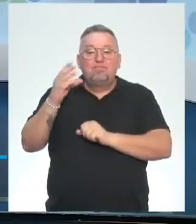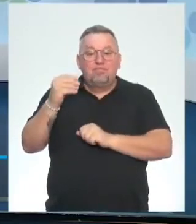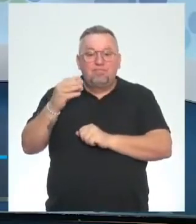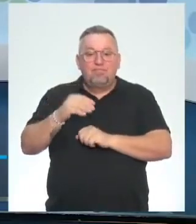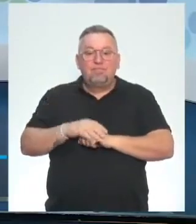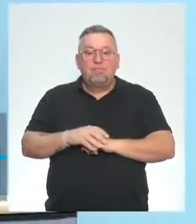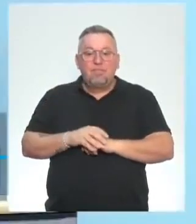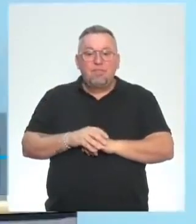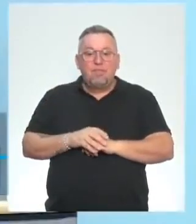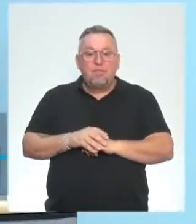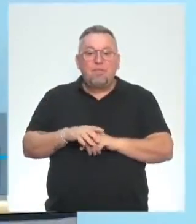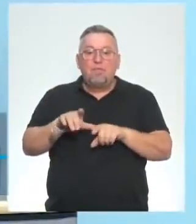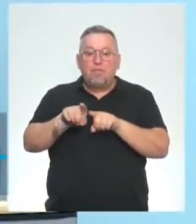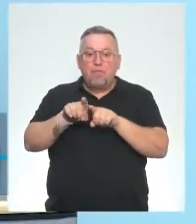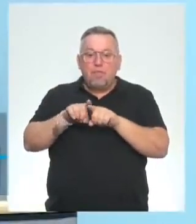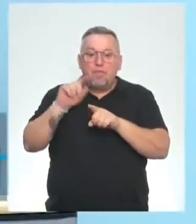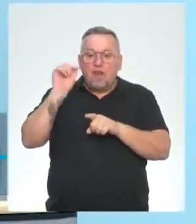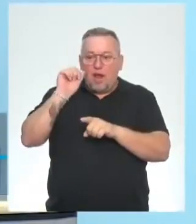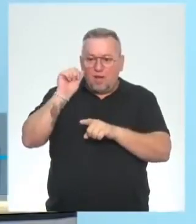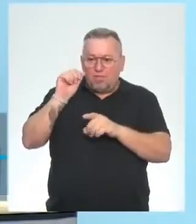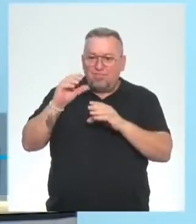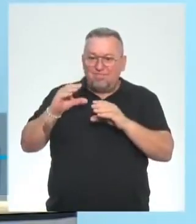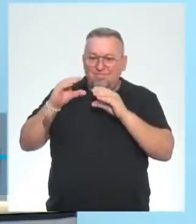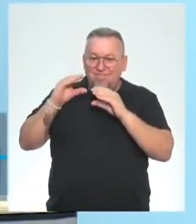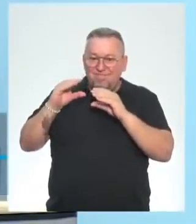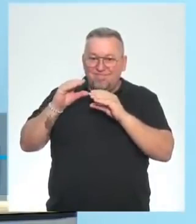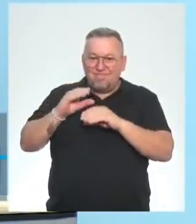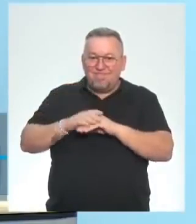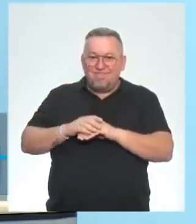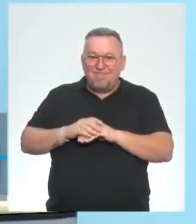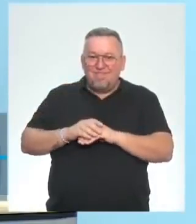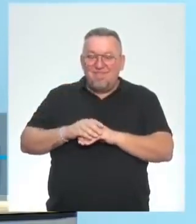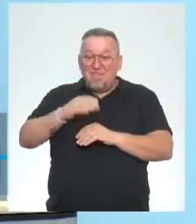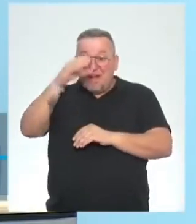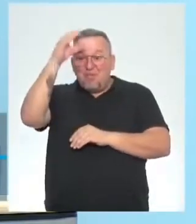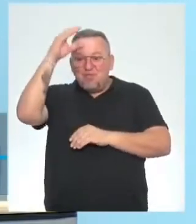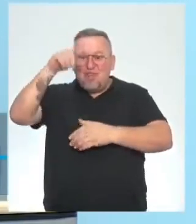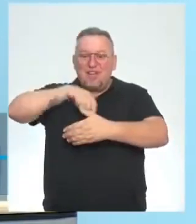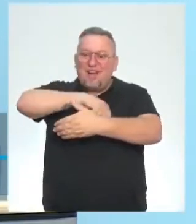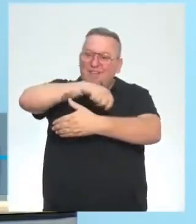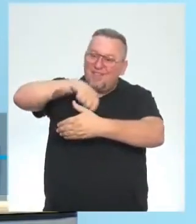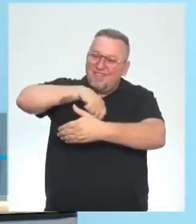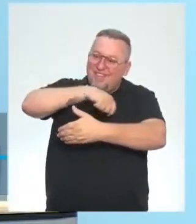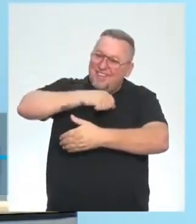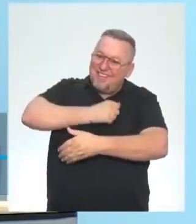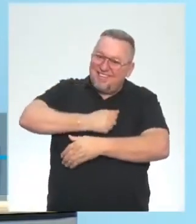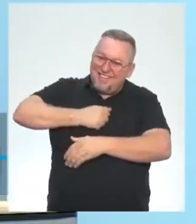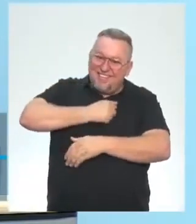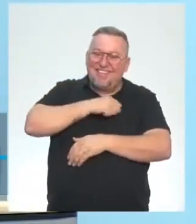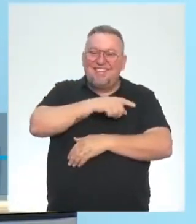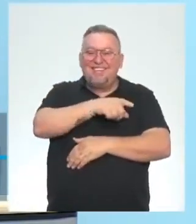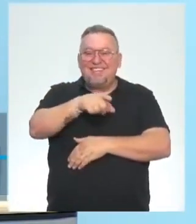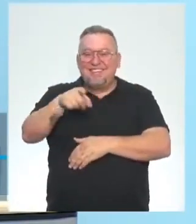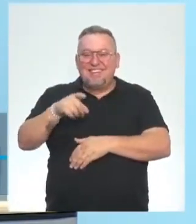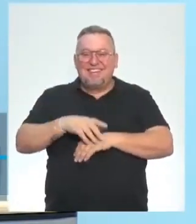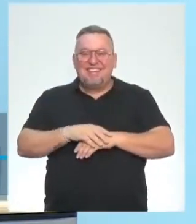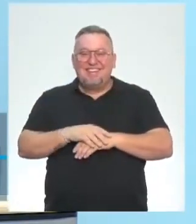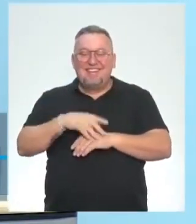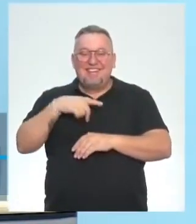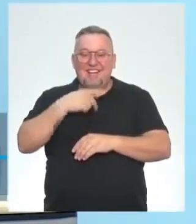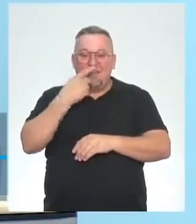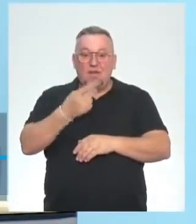sim. A gente pode falar da merendeira na escola mesmo, Isso né? mesmo. A tia da cozinha. Que saudade de vocês, viu? Ó, digamos que ela tinha que